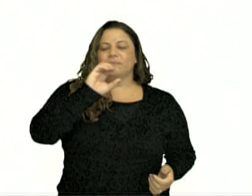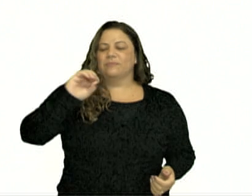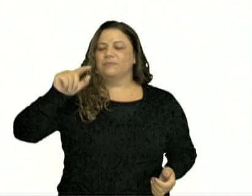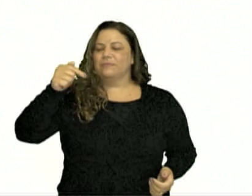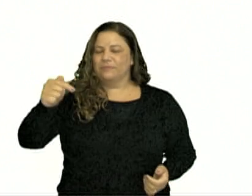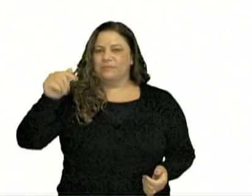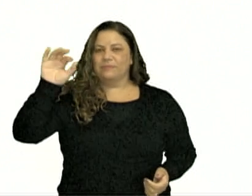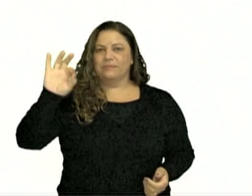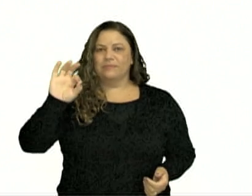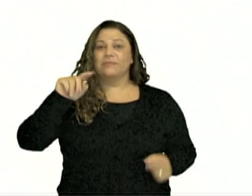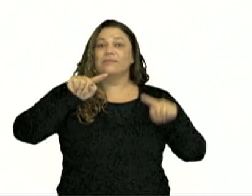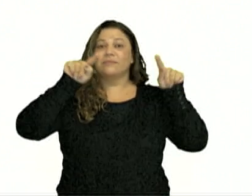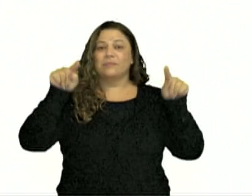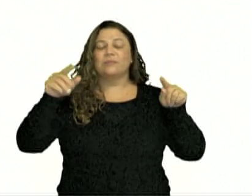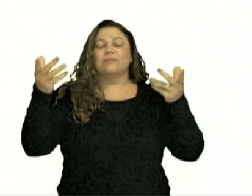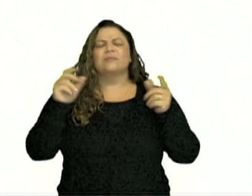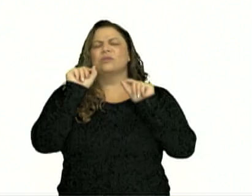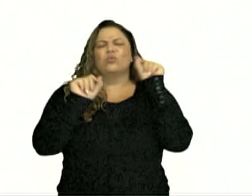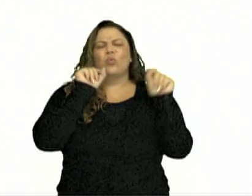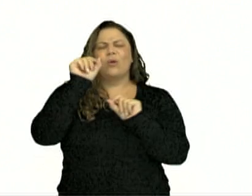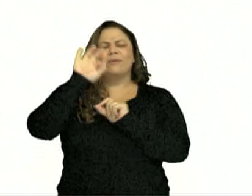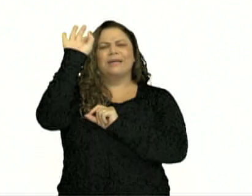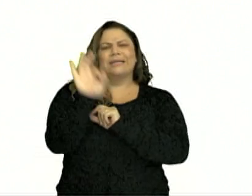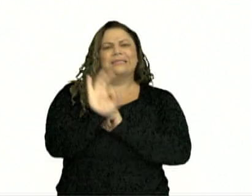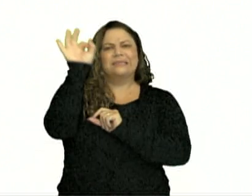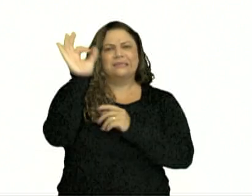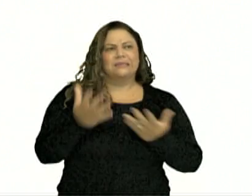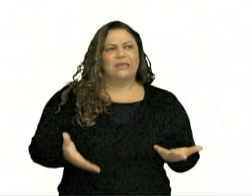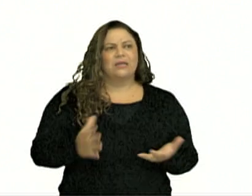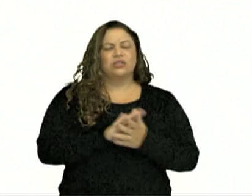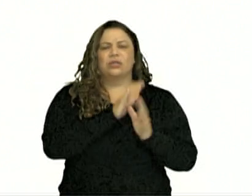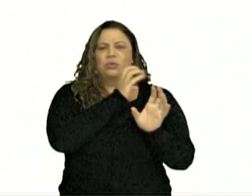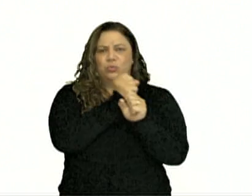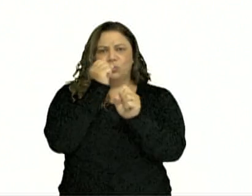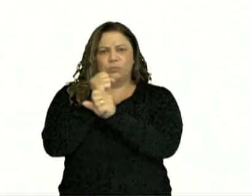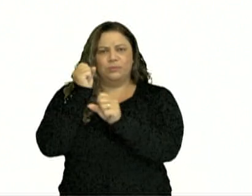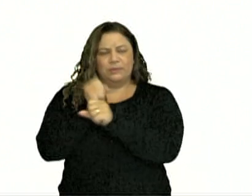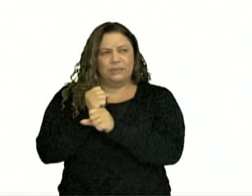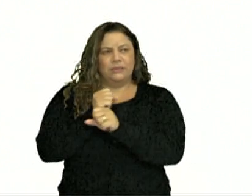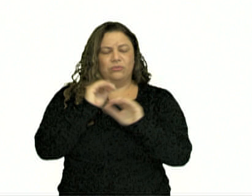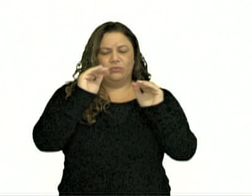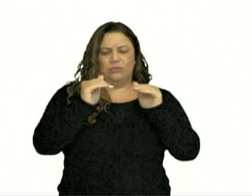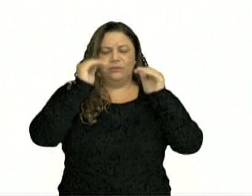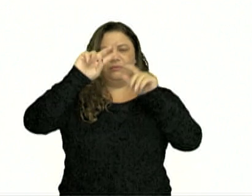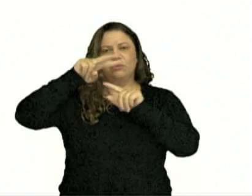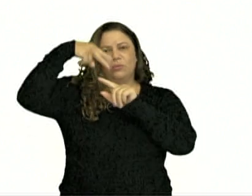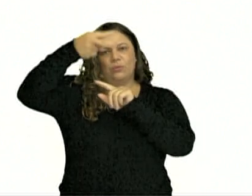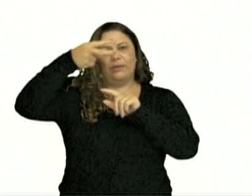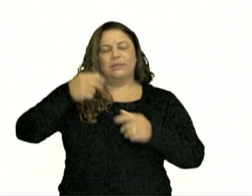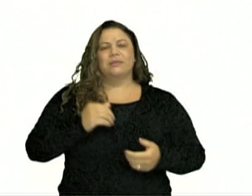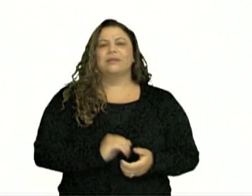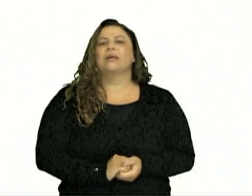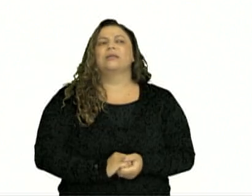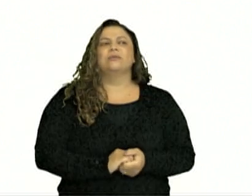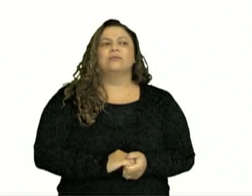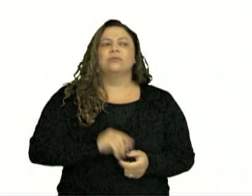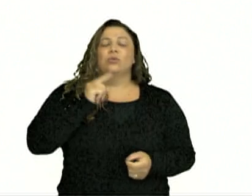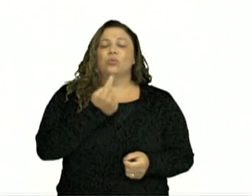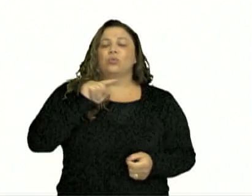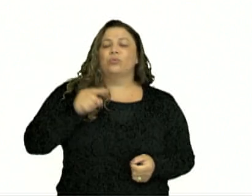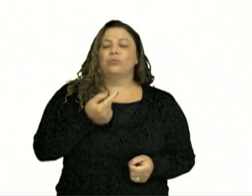2 meses, nós queremos saber qual é essa taxa que a gente vai ter. Somando aqui e elevando ao quadrado, deu